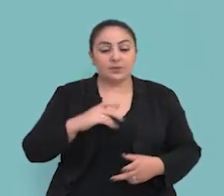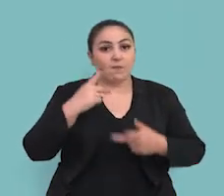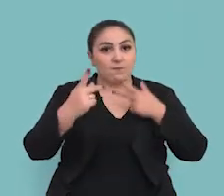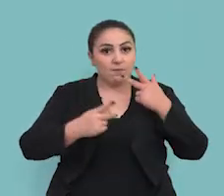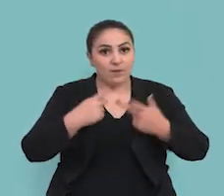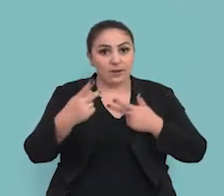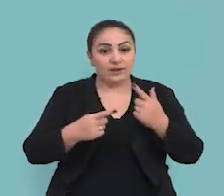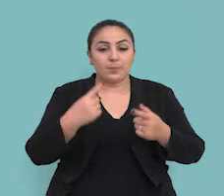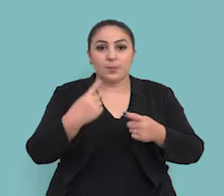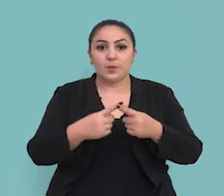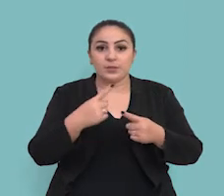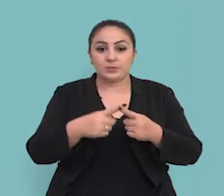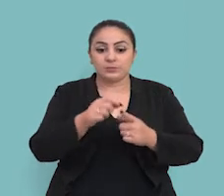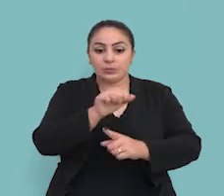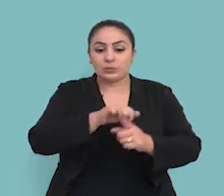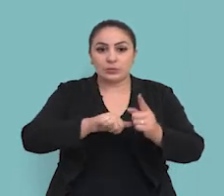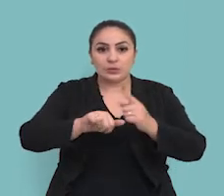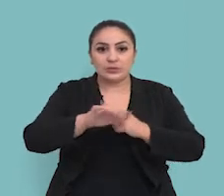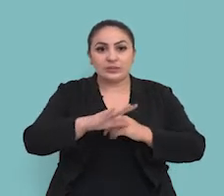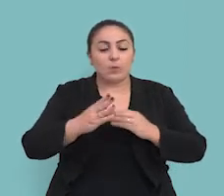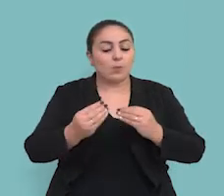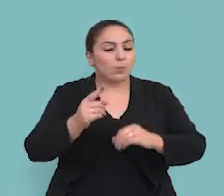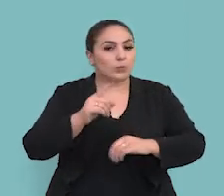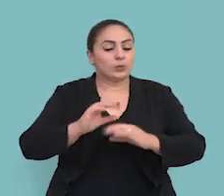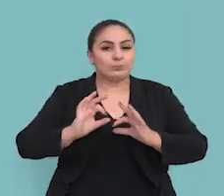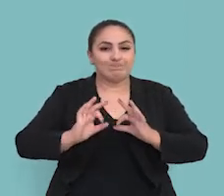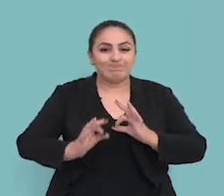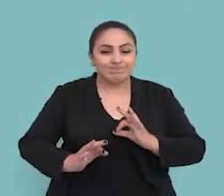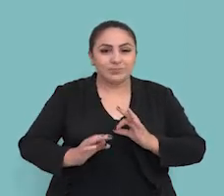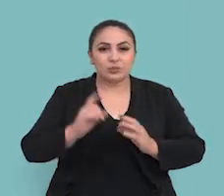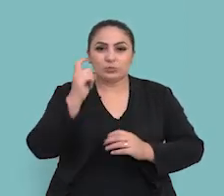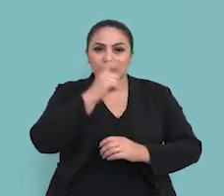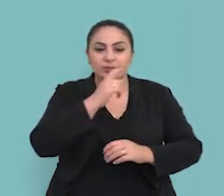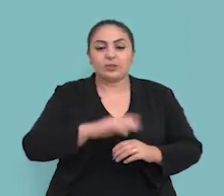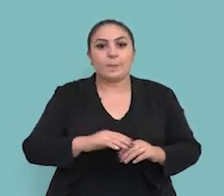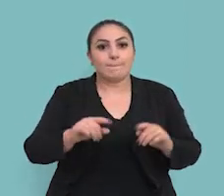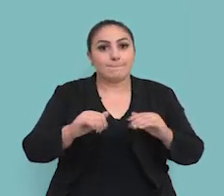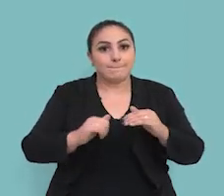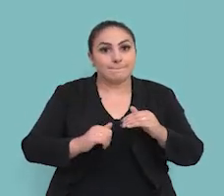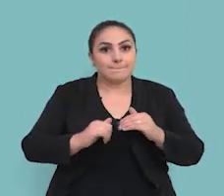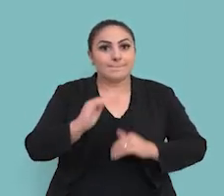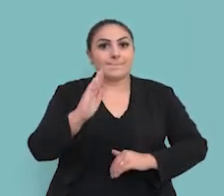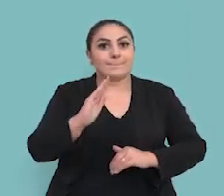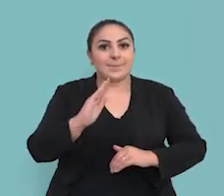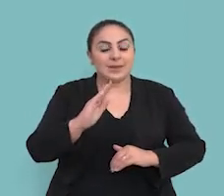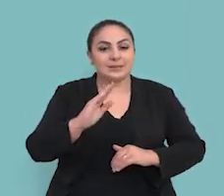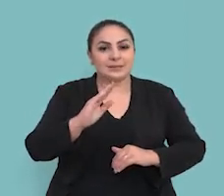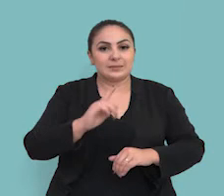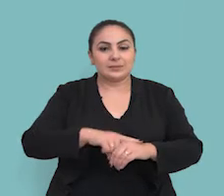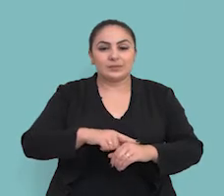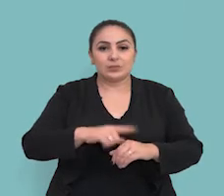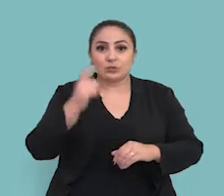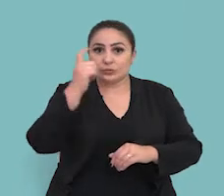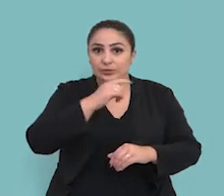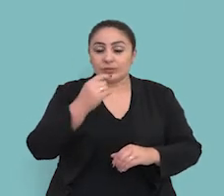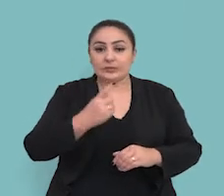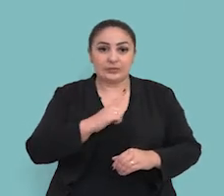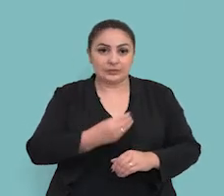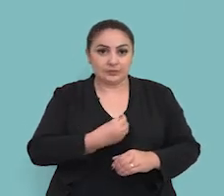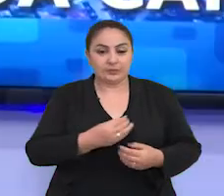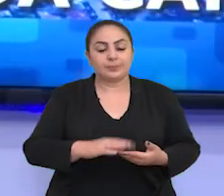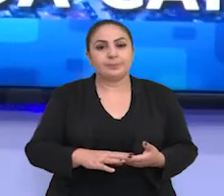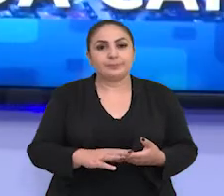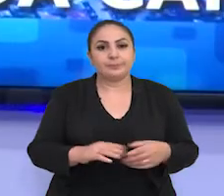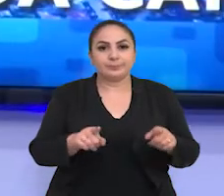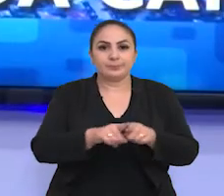89% diz que foi um fenômeno social muito tenso. Talvez o fenômeno social mais tenso que tenham